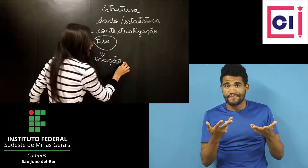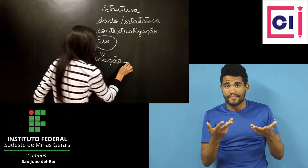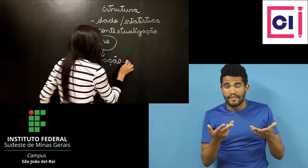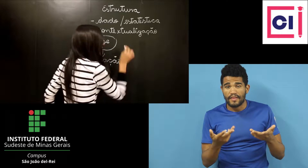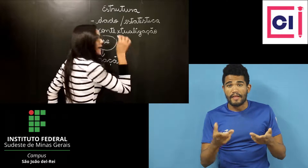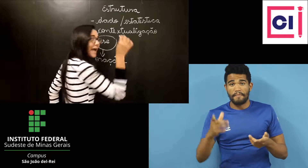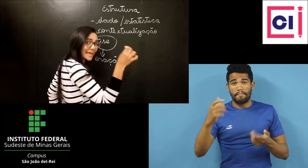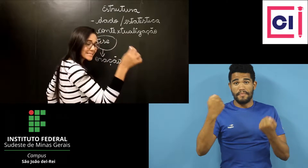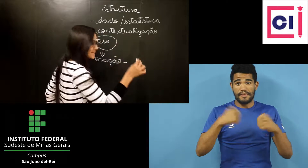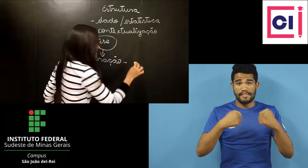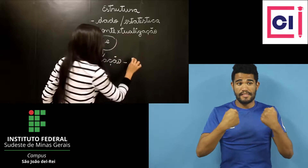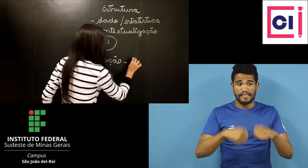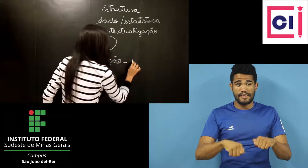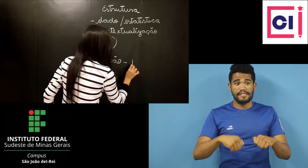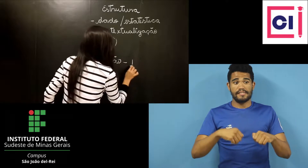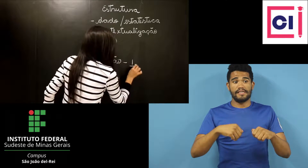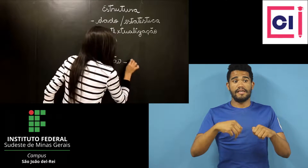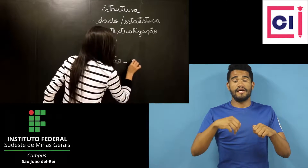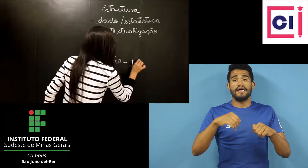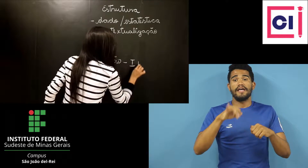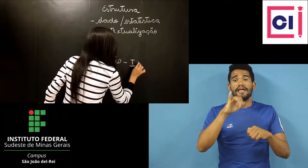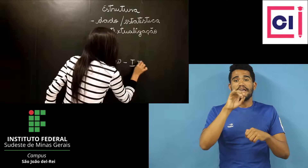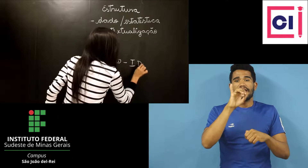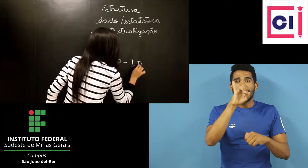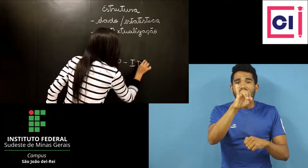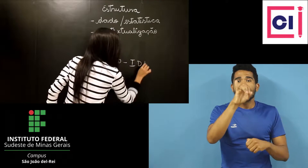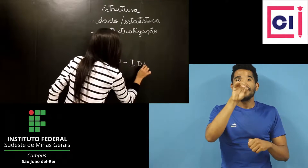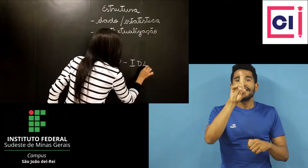e nela exista a